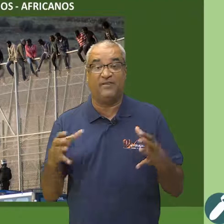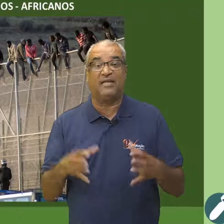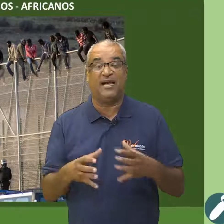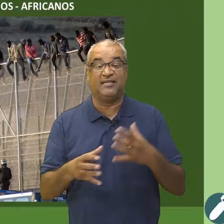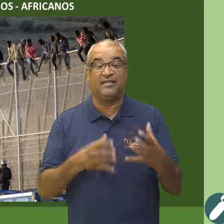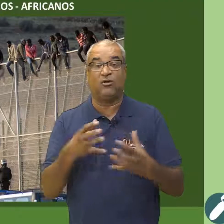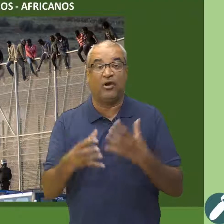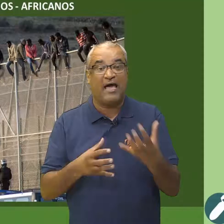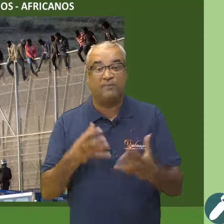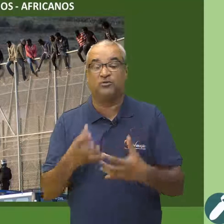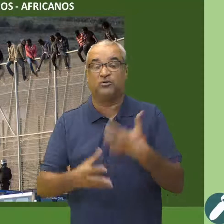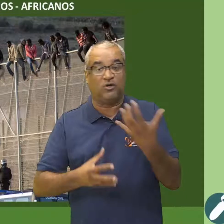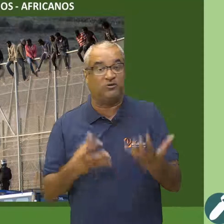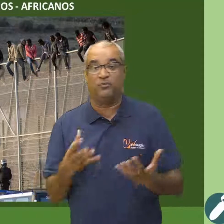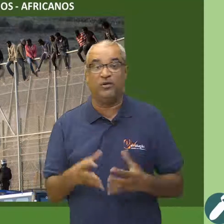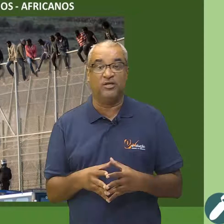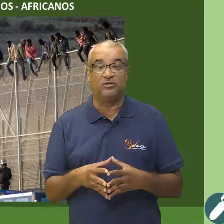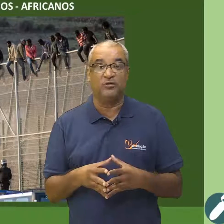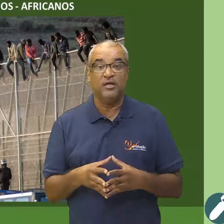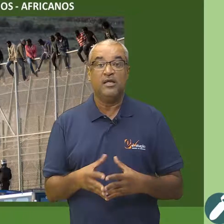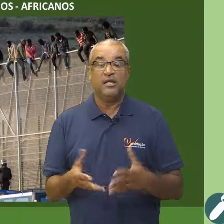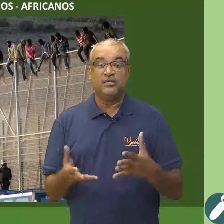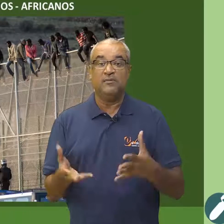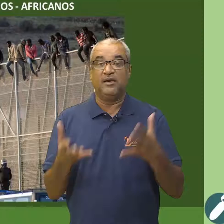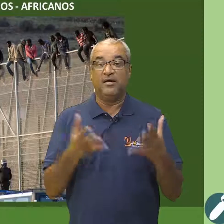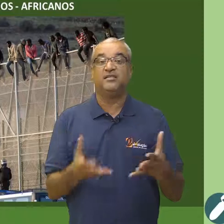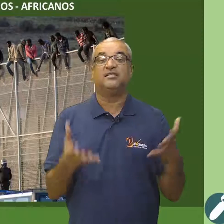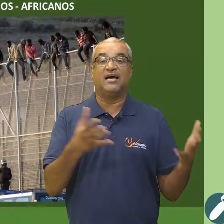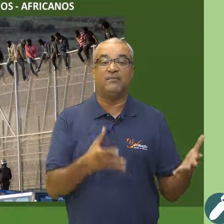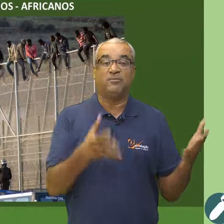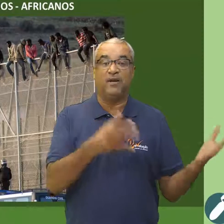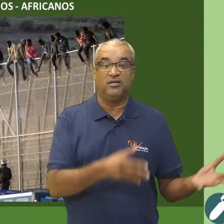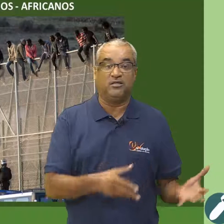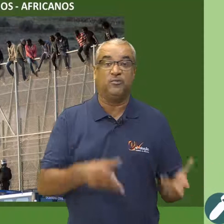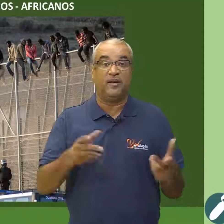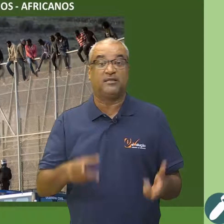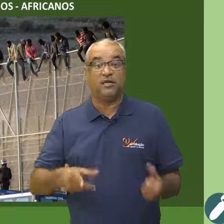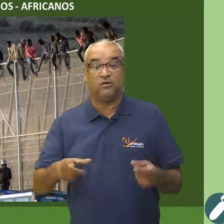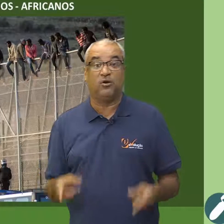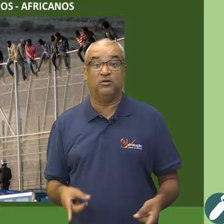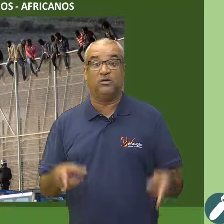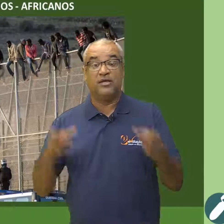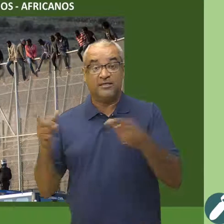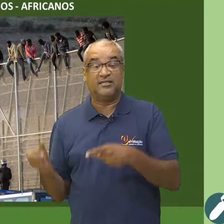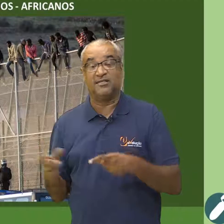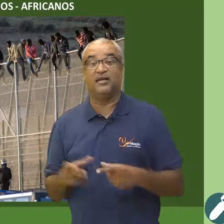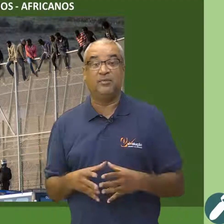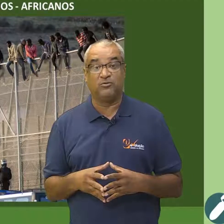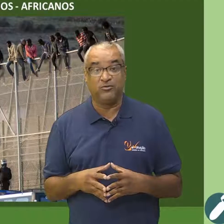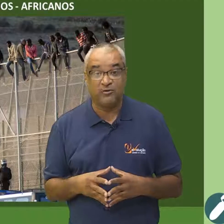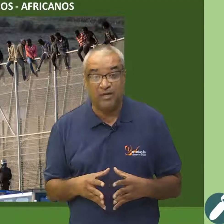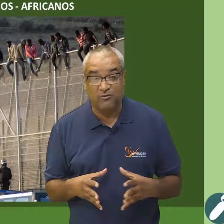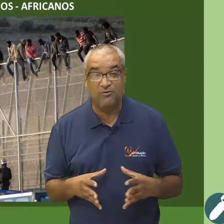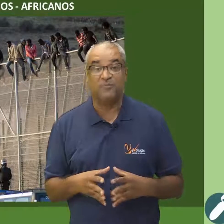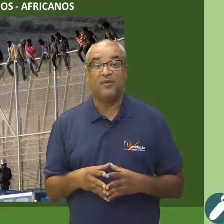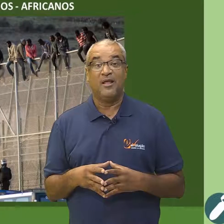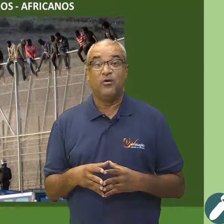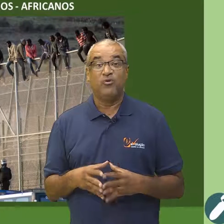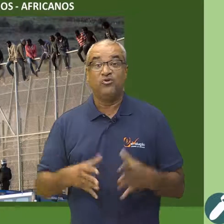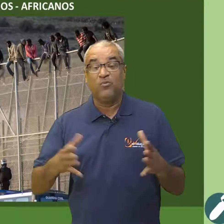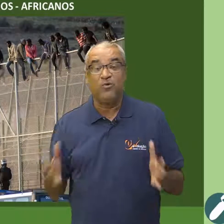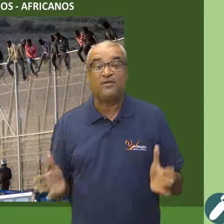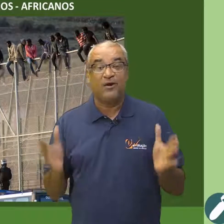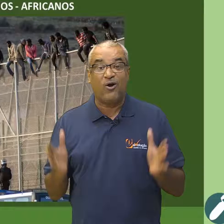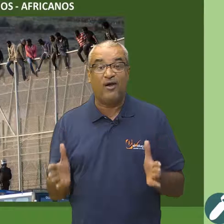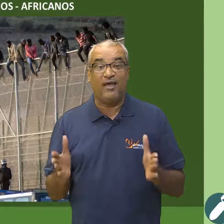para evitar esse colapso sociopolítico de imigrantes árabes palestinos para territórios de assentamentos judeus.